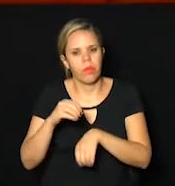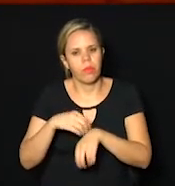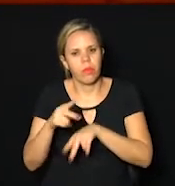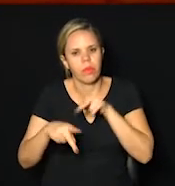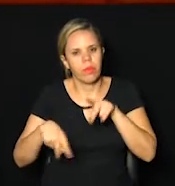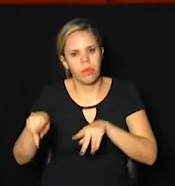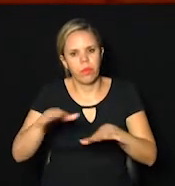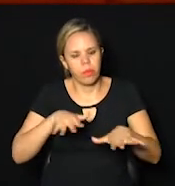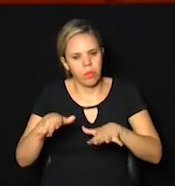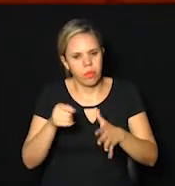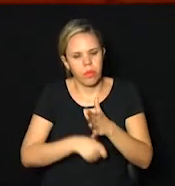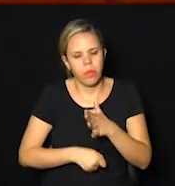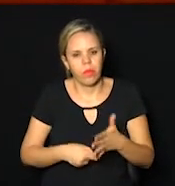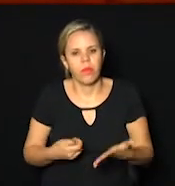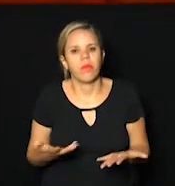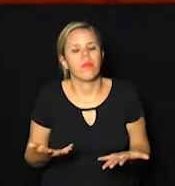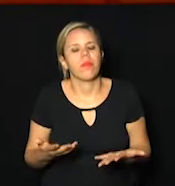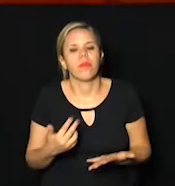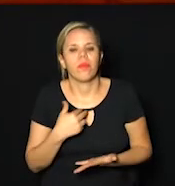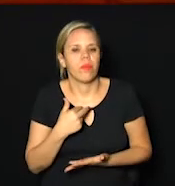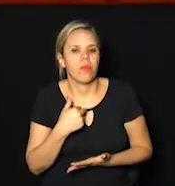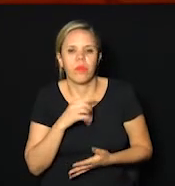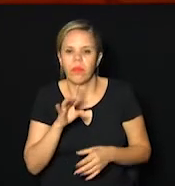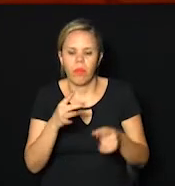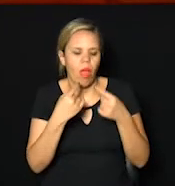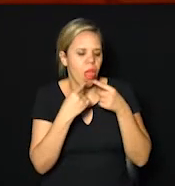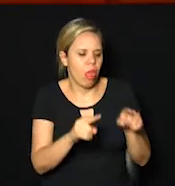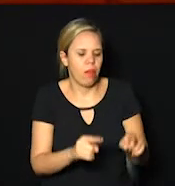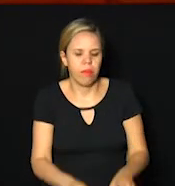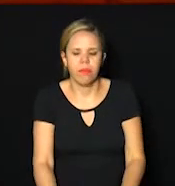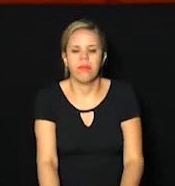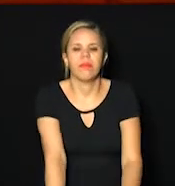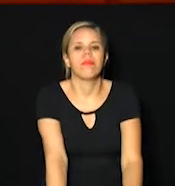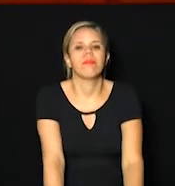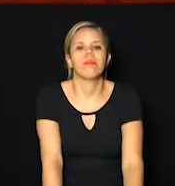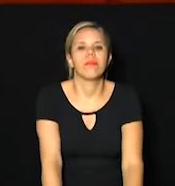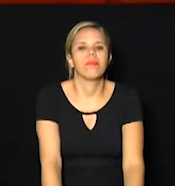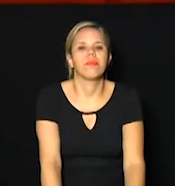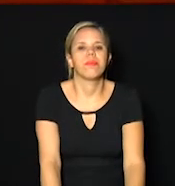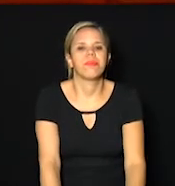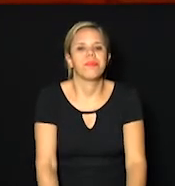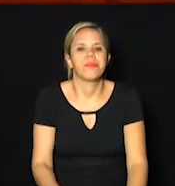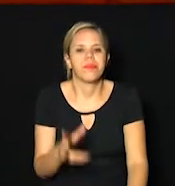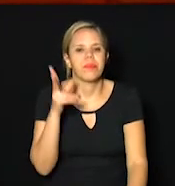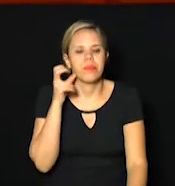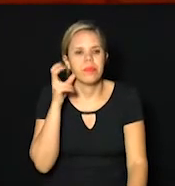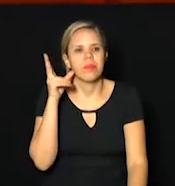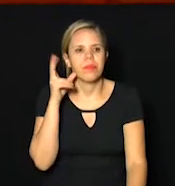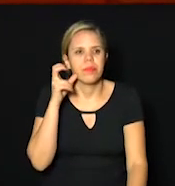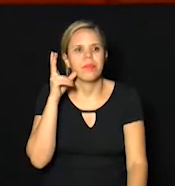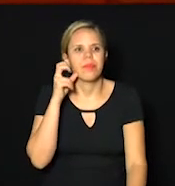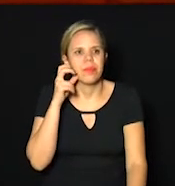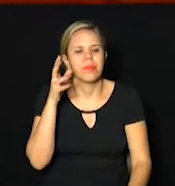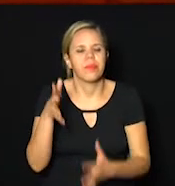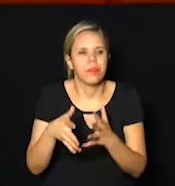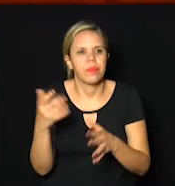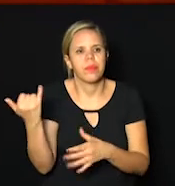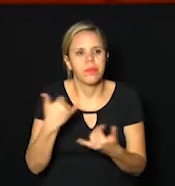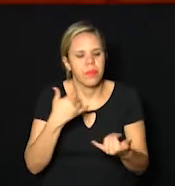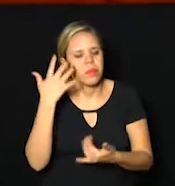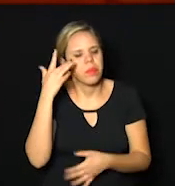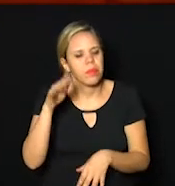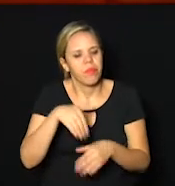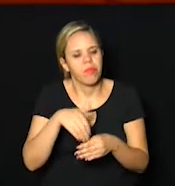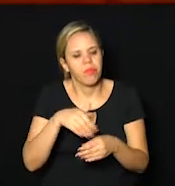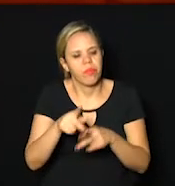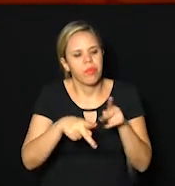se movimentem. Não dá só para reclamar. Eu vivo ouvindo, né? As pessoas falam, o eleitor não sabe